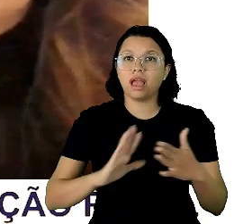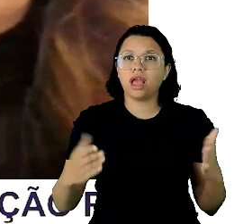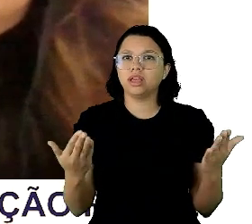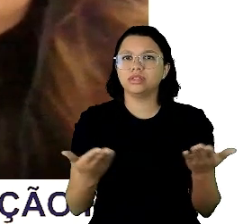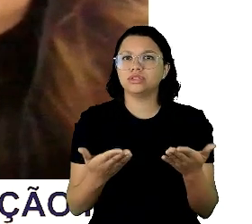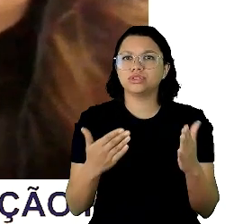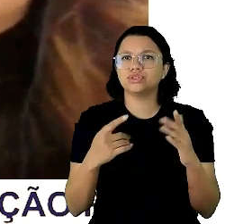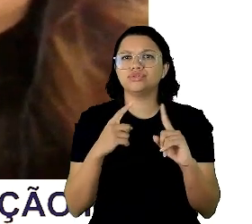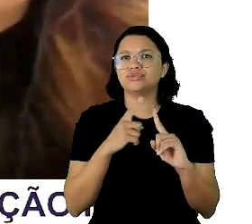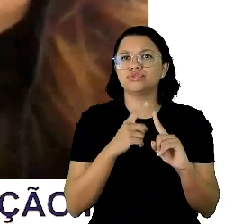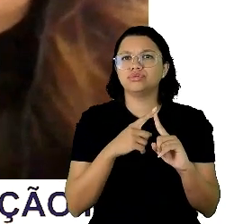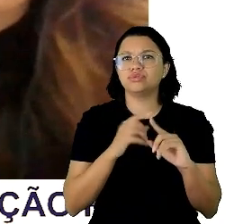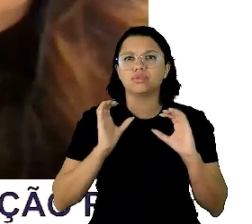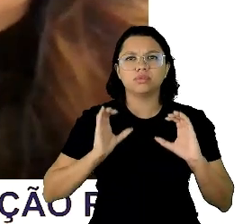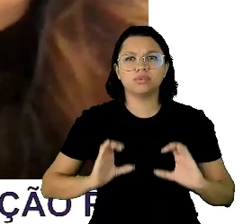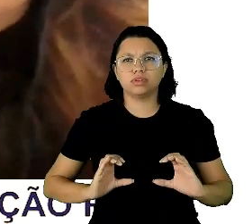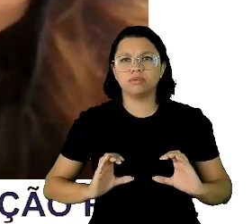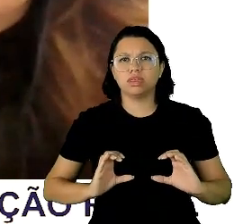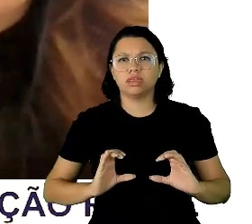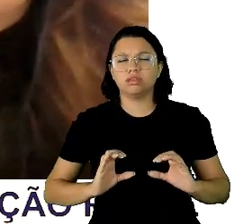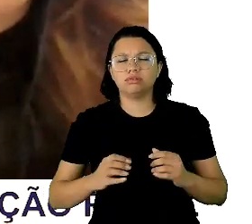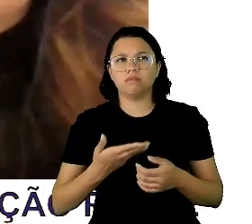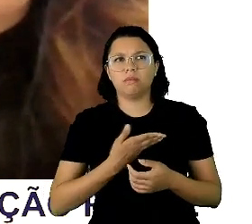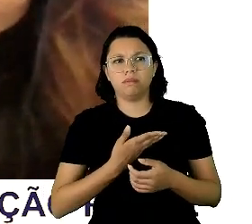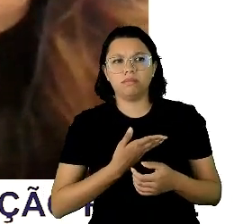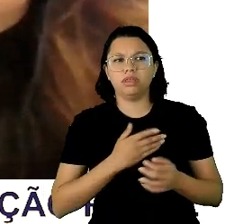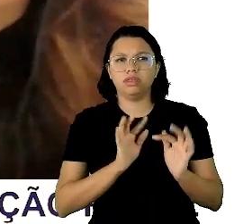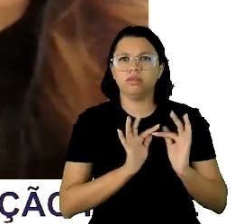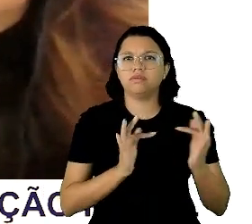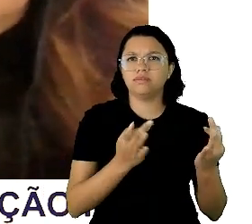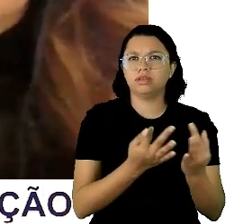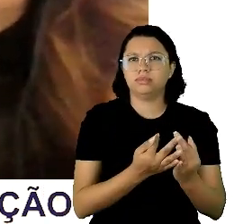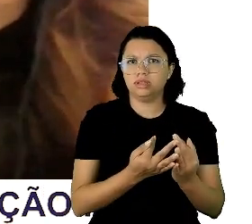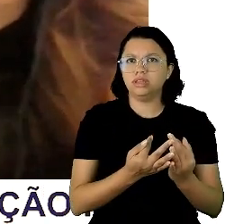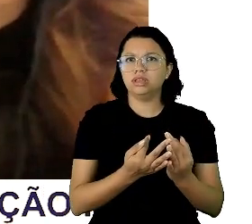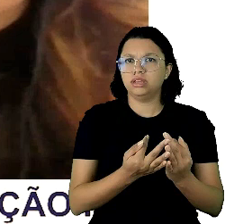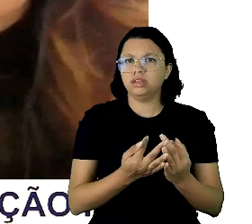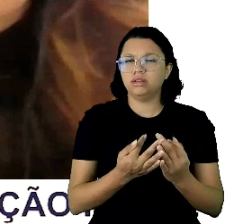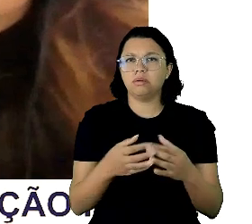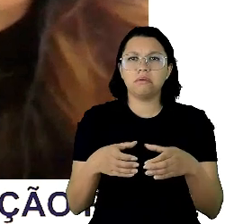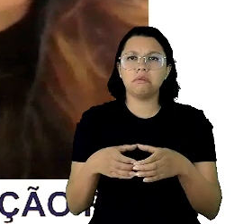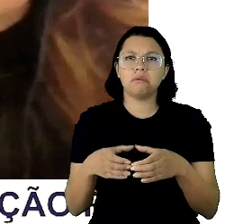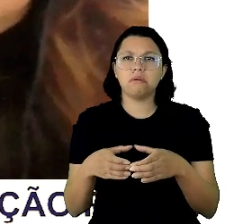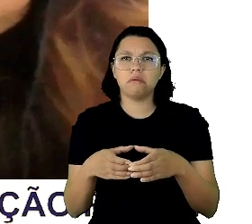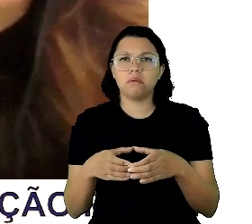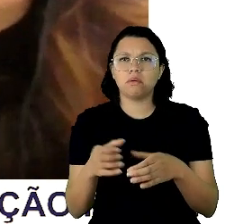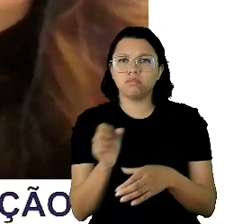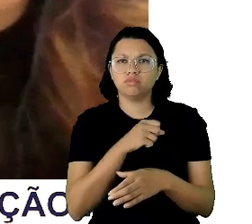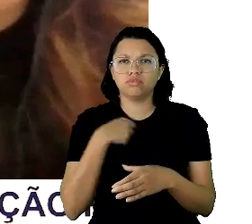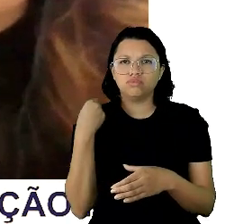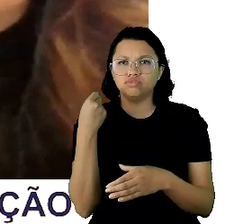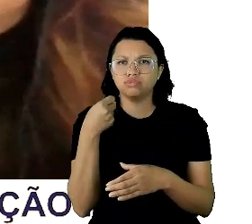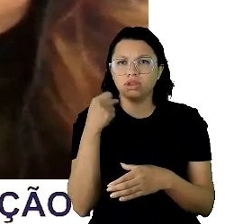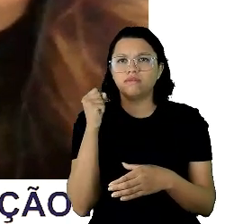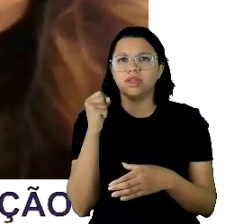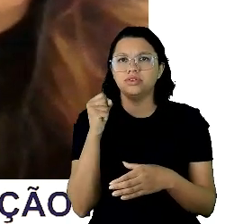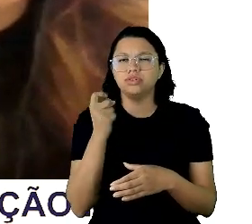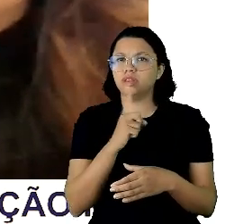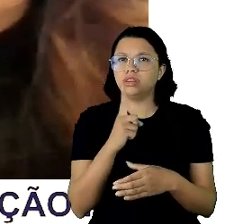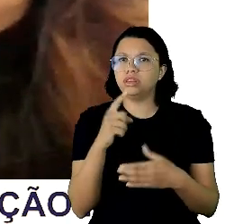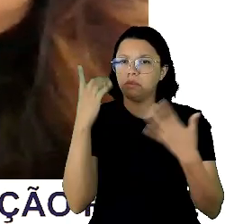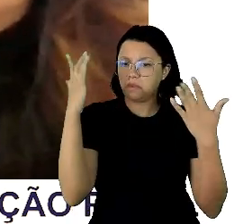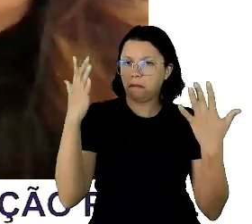seja, os amigos, os parentes, a rodinha da cerveja, não aplaudindo, ou pelo menos